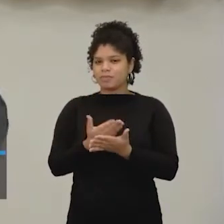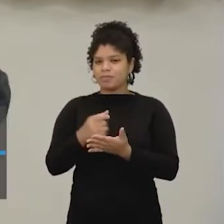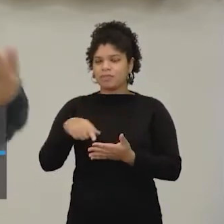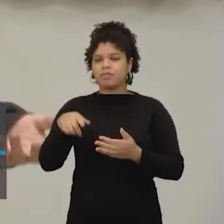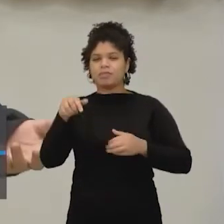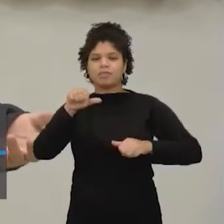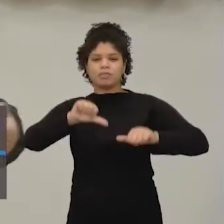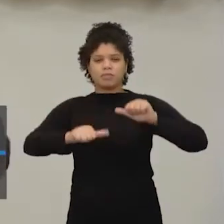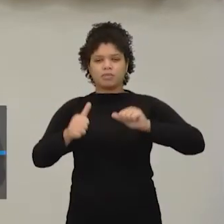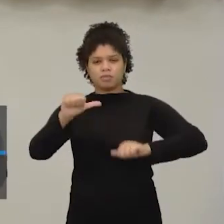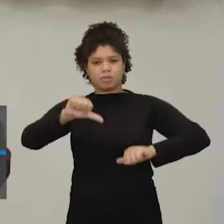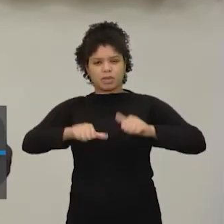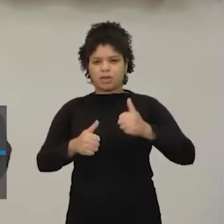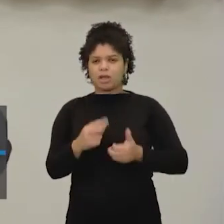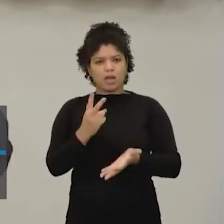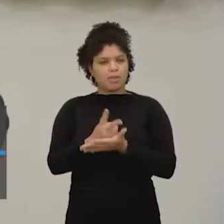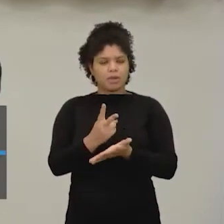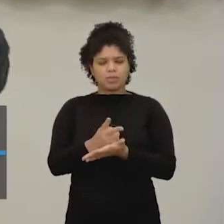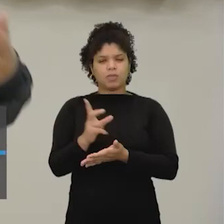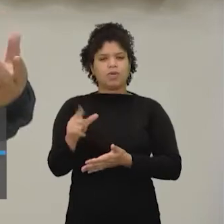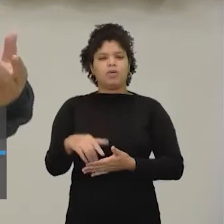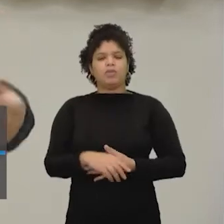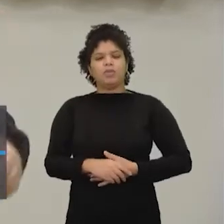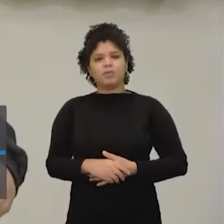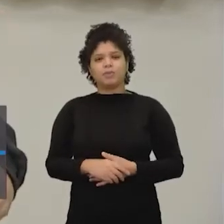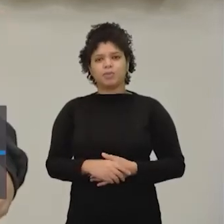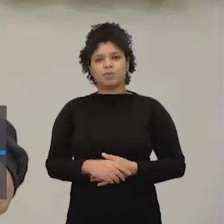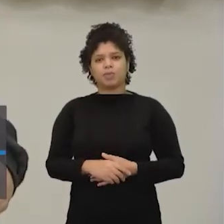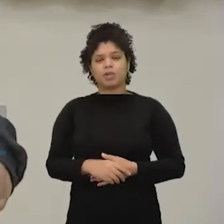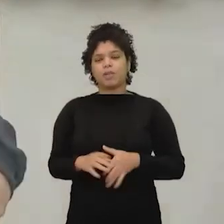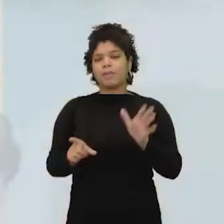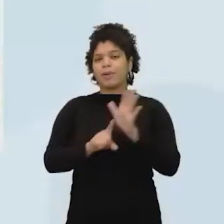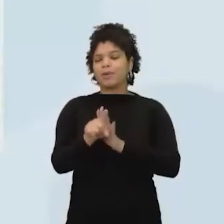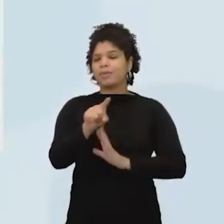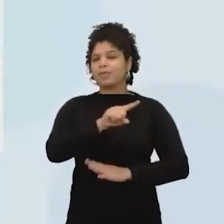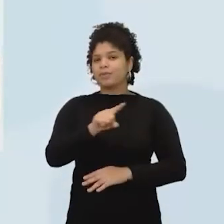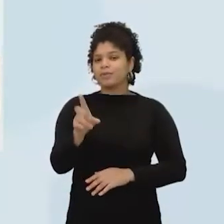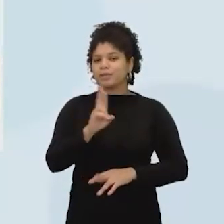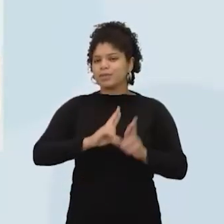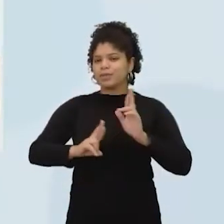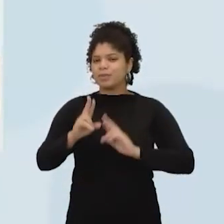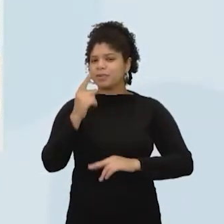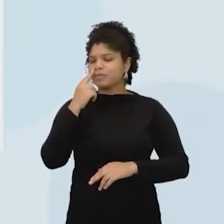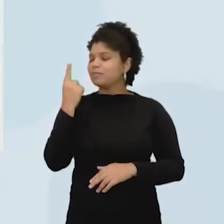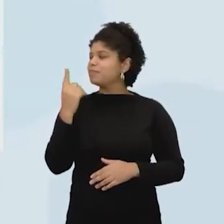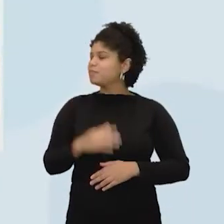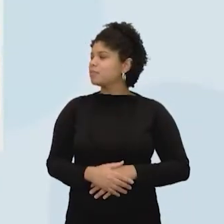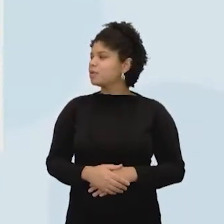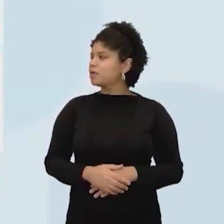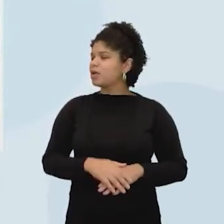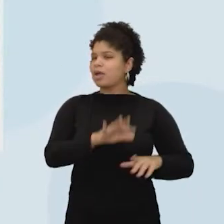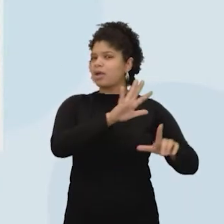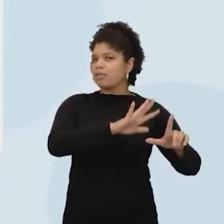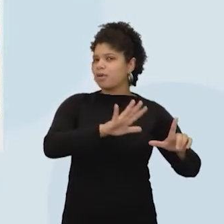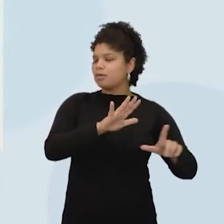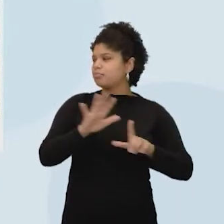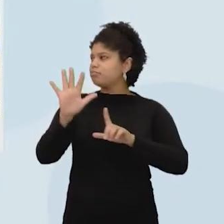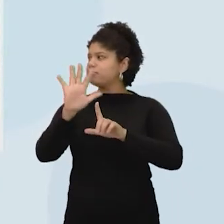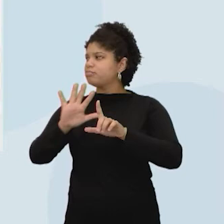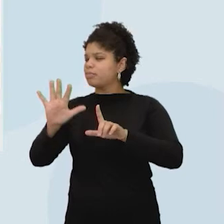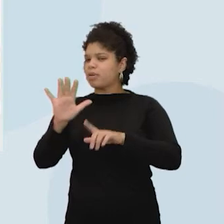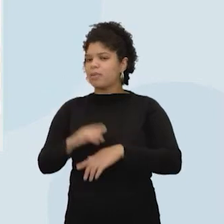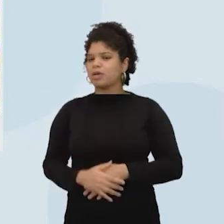Química, que pode ser também a mesma coisa, então tem uma interação para vocês aí. O que as imagens têm em comum? Então aí a gente tem